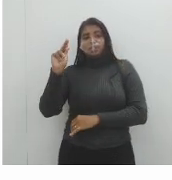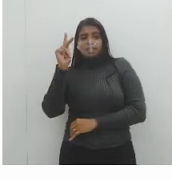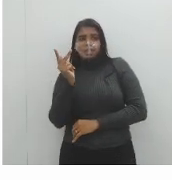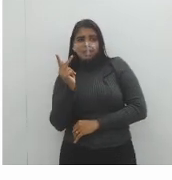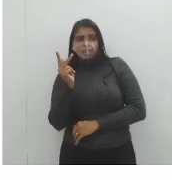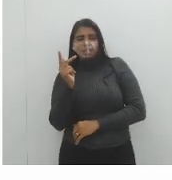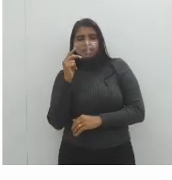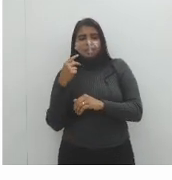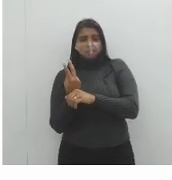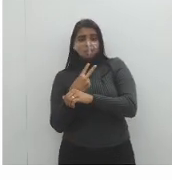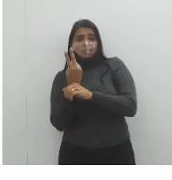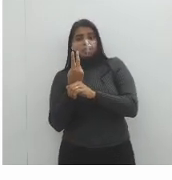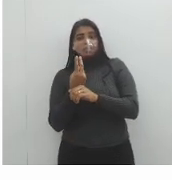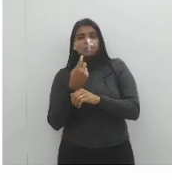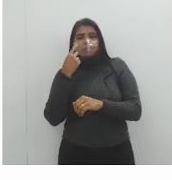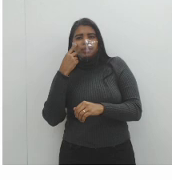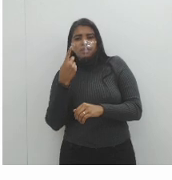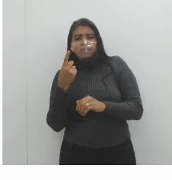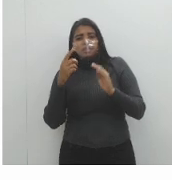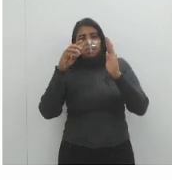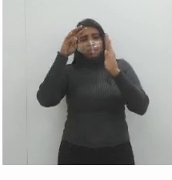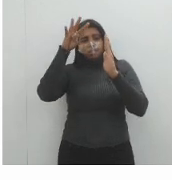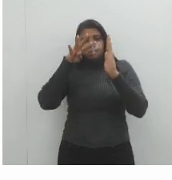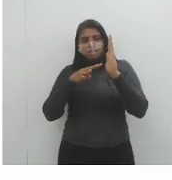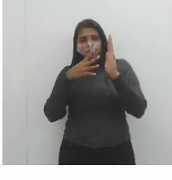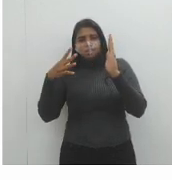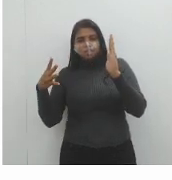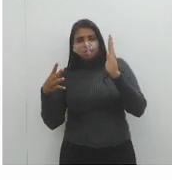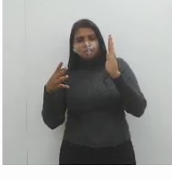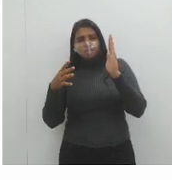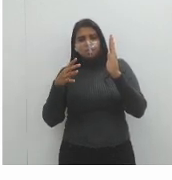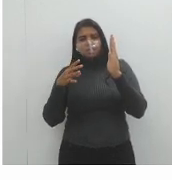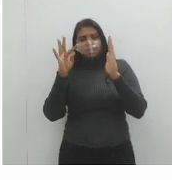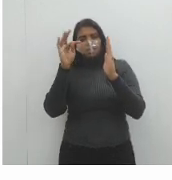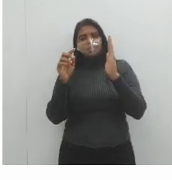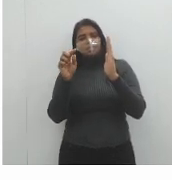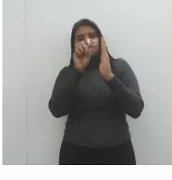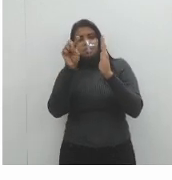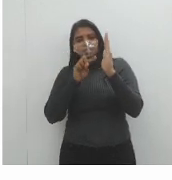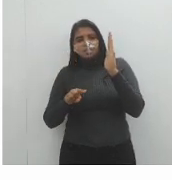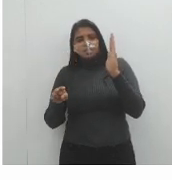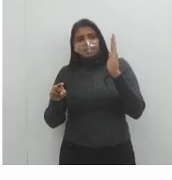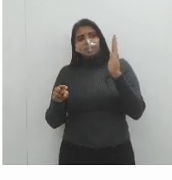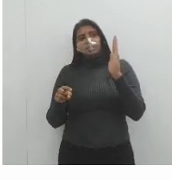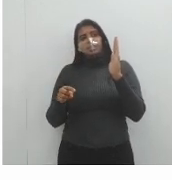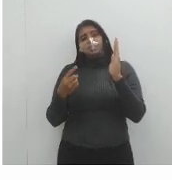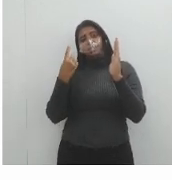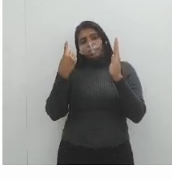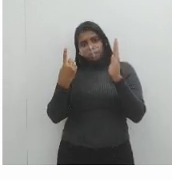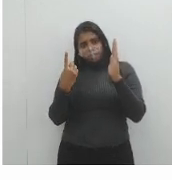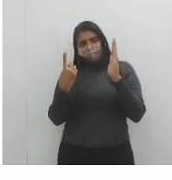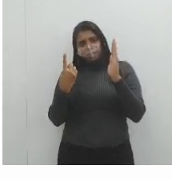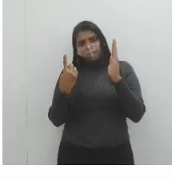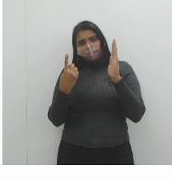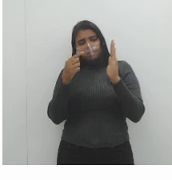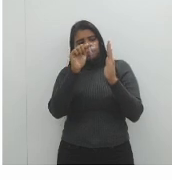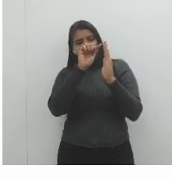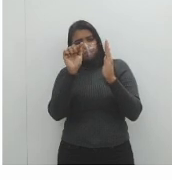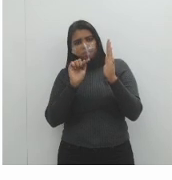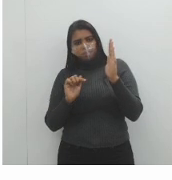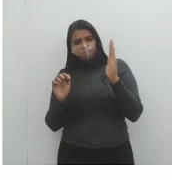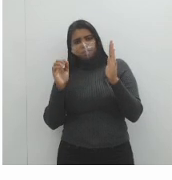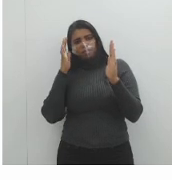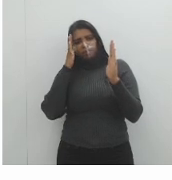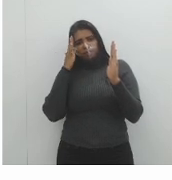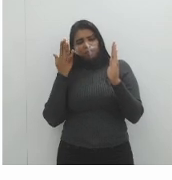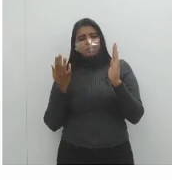Tá aqui, ó, no primeiro período. Tá? Então, a gente vai localizar alguns dos elementos químicos usando o período.